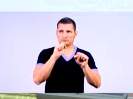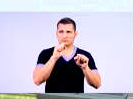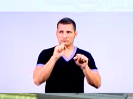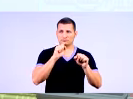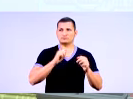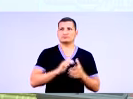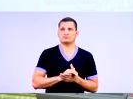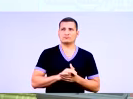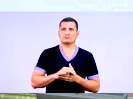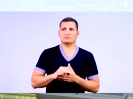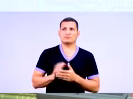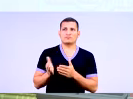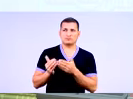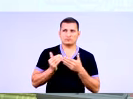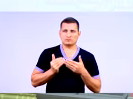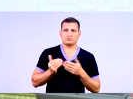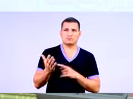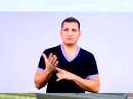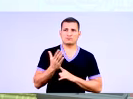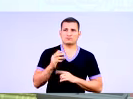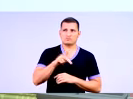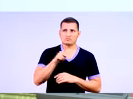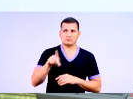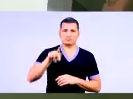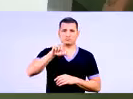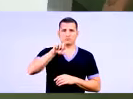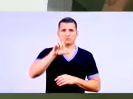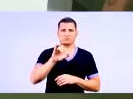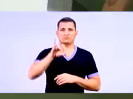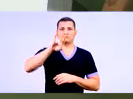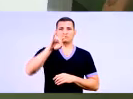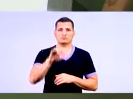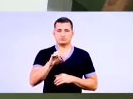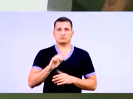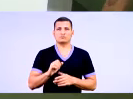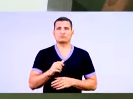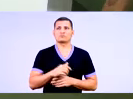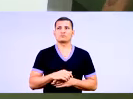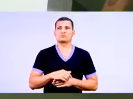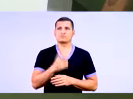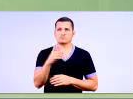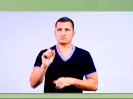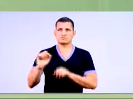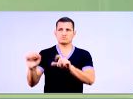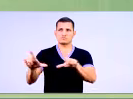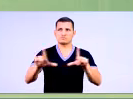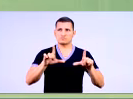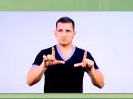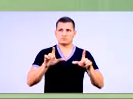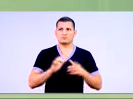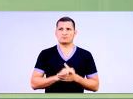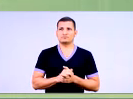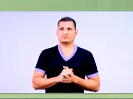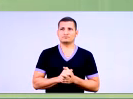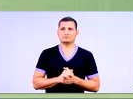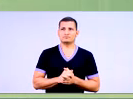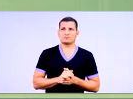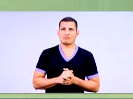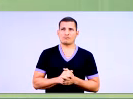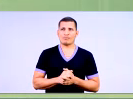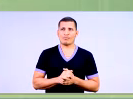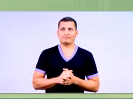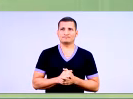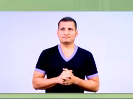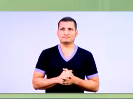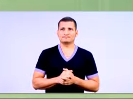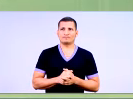a ajuda da Leide, ok? Então, vamos para o próximo slide. Leide, você poderia estar explicando para os